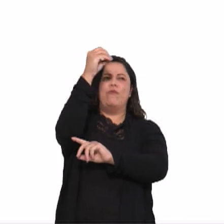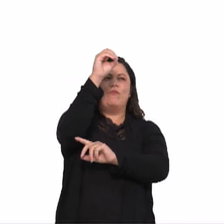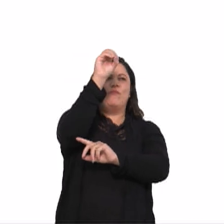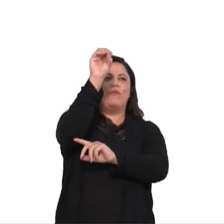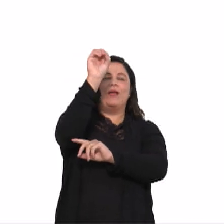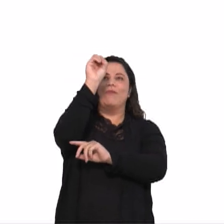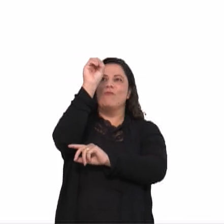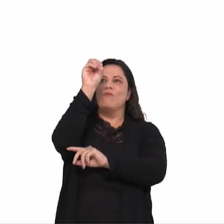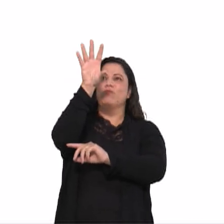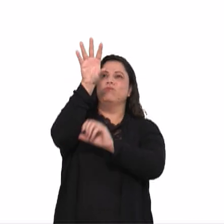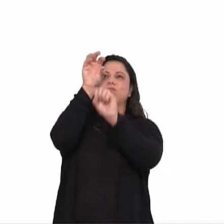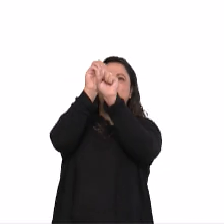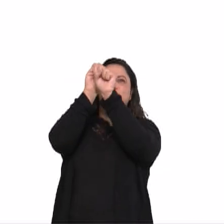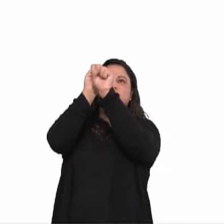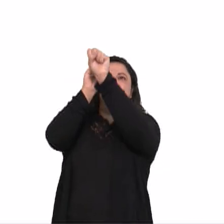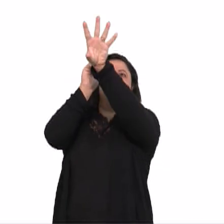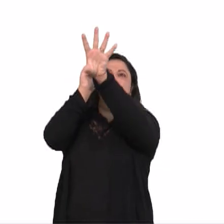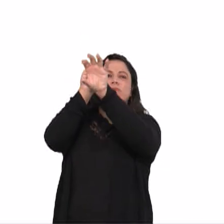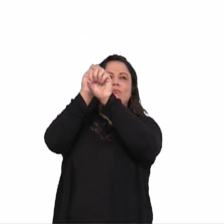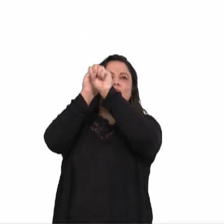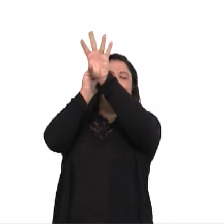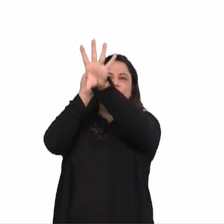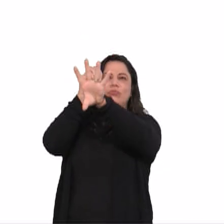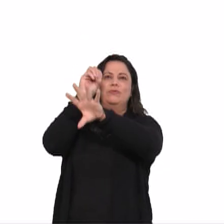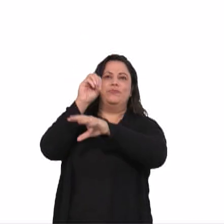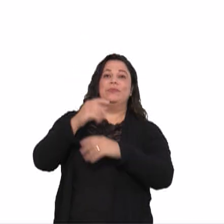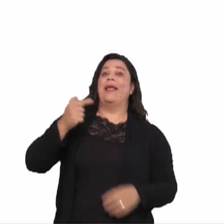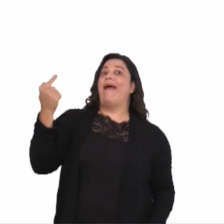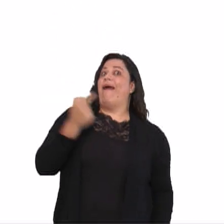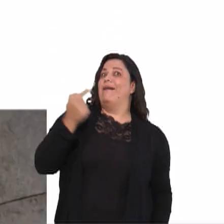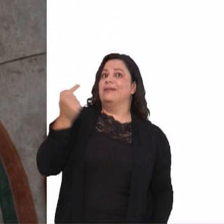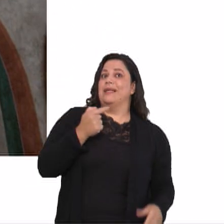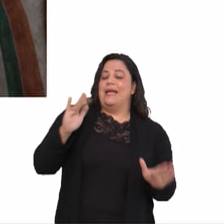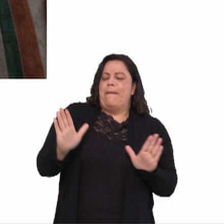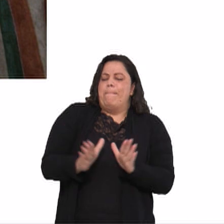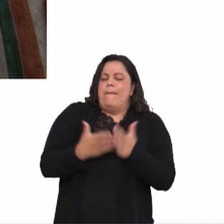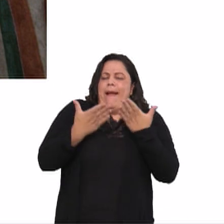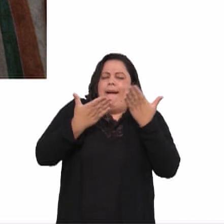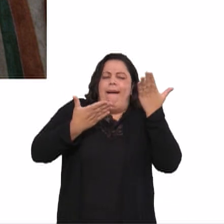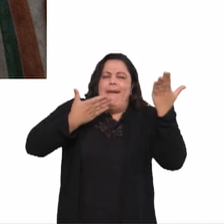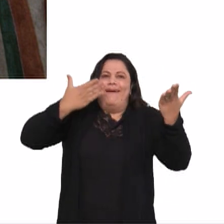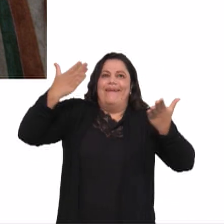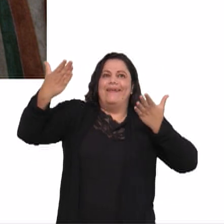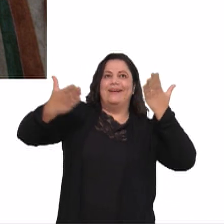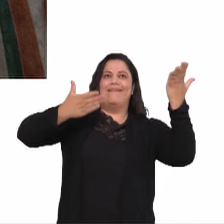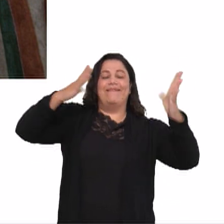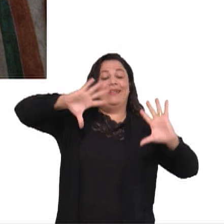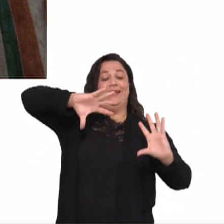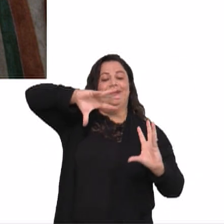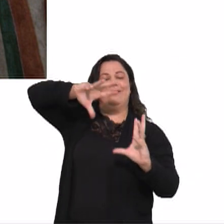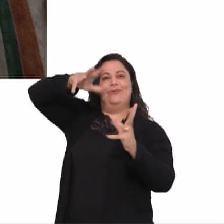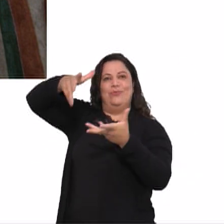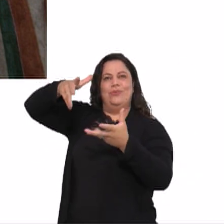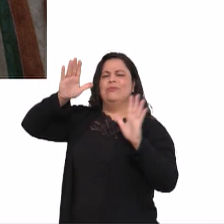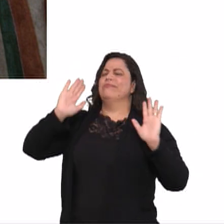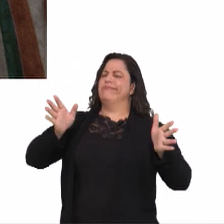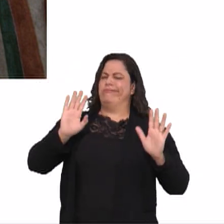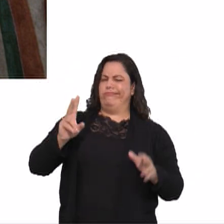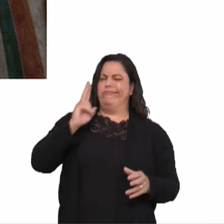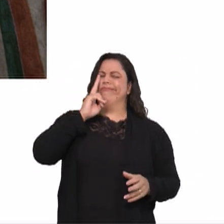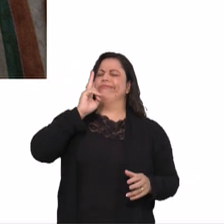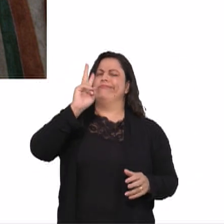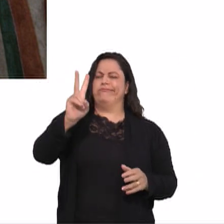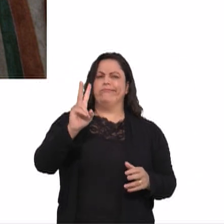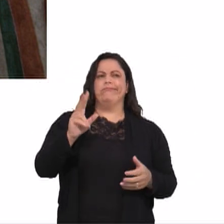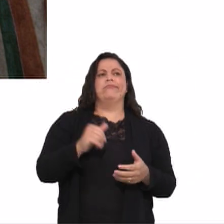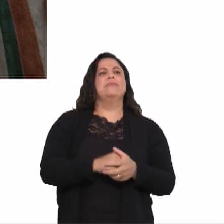das sete maravilhas do mundo, tá? O farol de Alexandria, com certeza você já deve ter ouvido falar, tá? Eu trouxe uma imagem aqui,